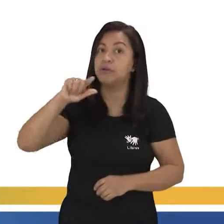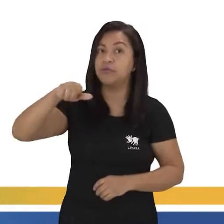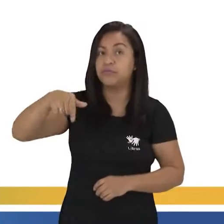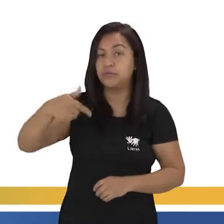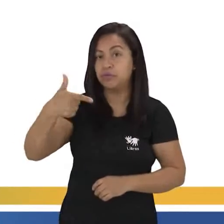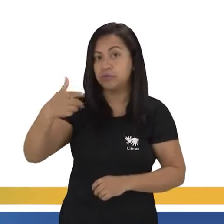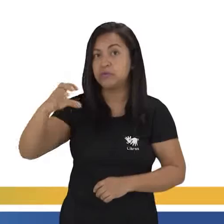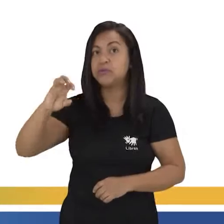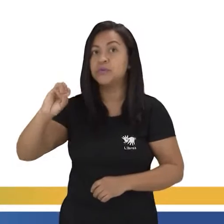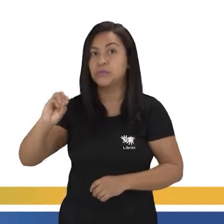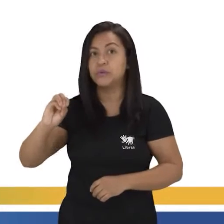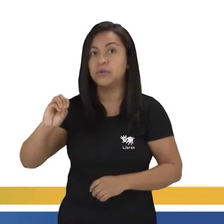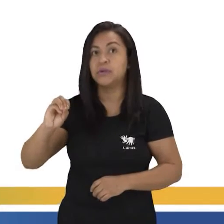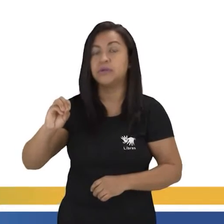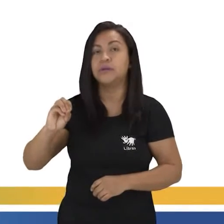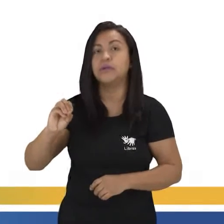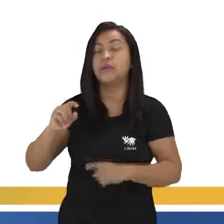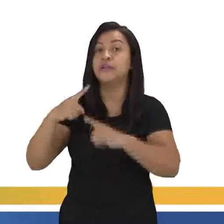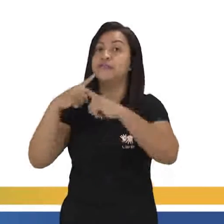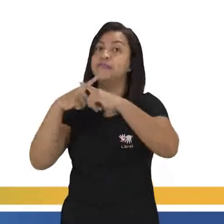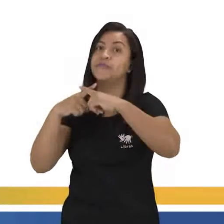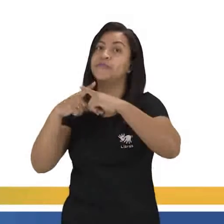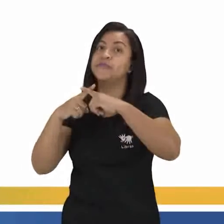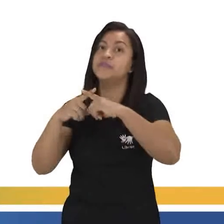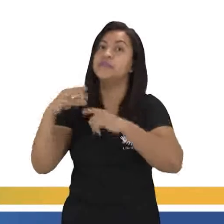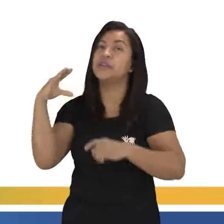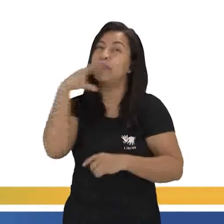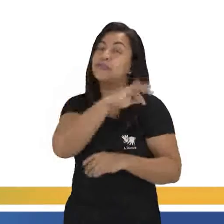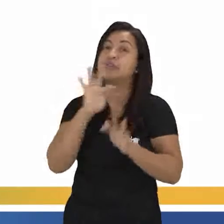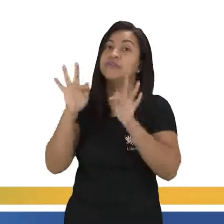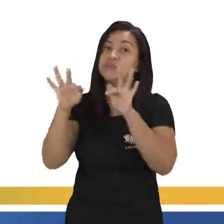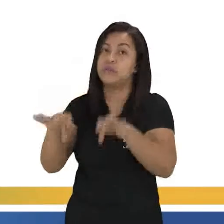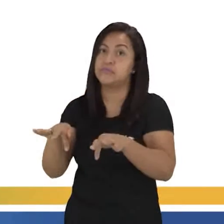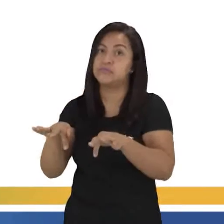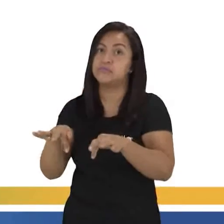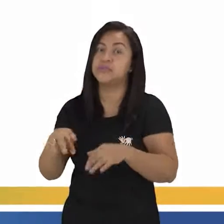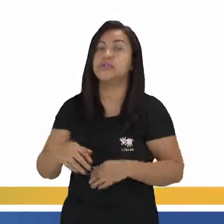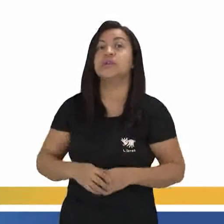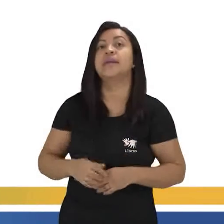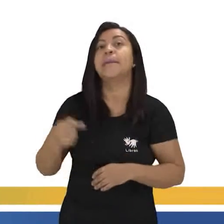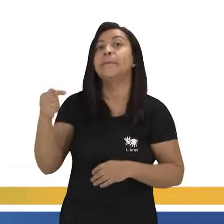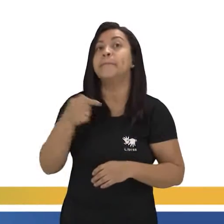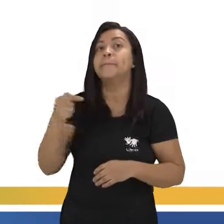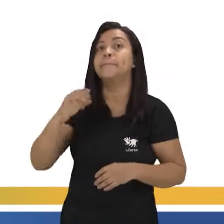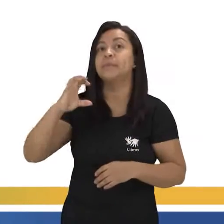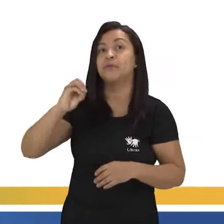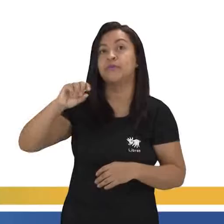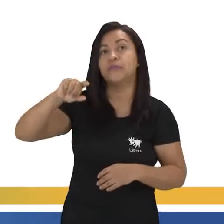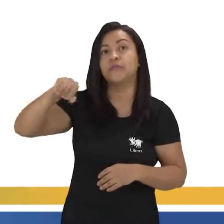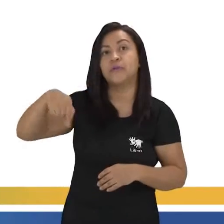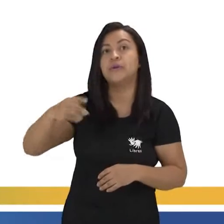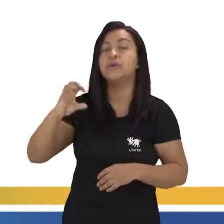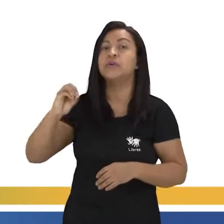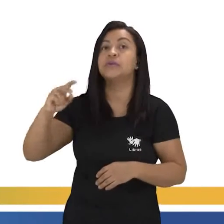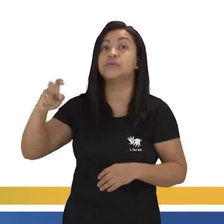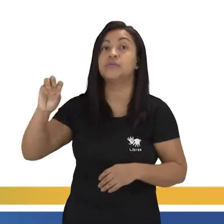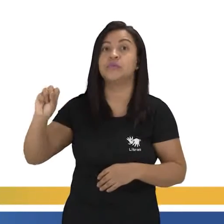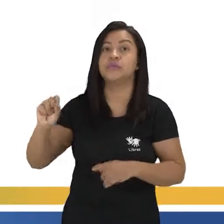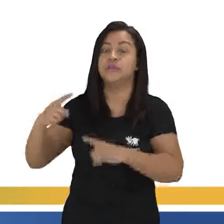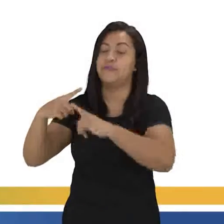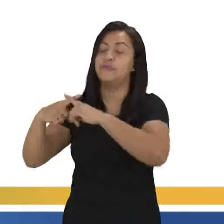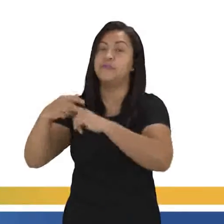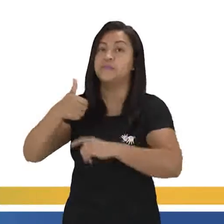0,50 vezes a velocidade final, que é o que a gente quer saber, menos 0,50 vezes 15. 15 quem é?